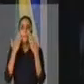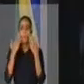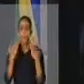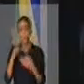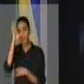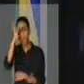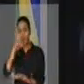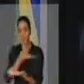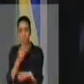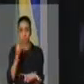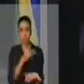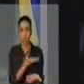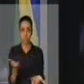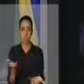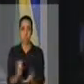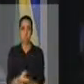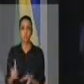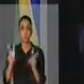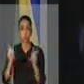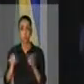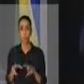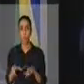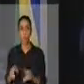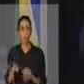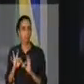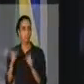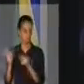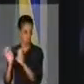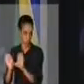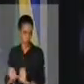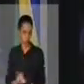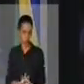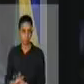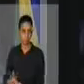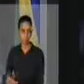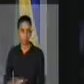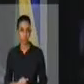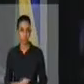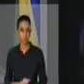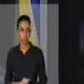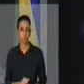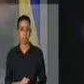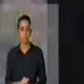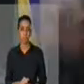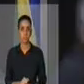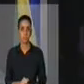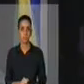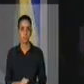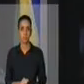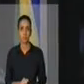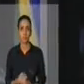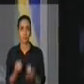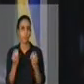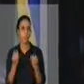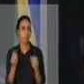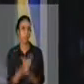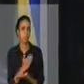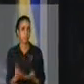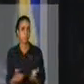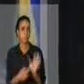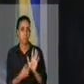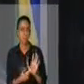sobre a questão do câncer. Eu vou rapidamente passar aos senhores algumas informações,